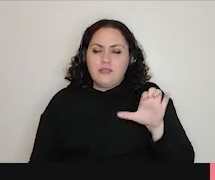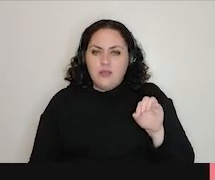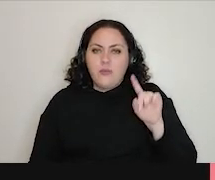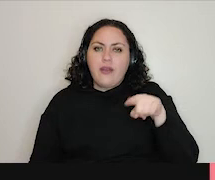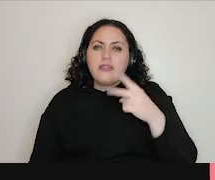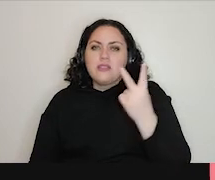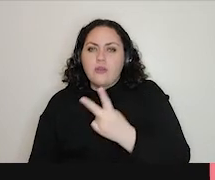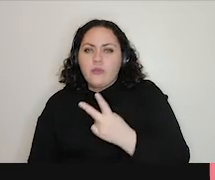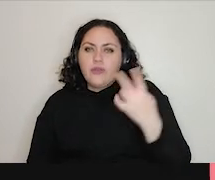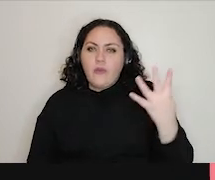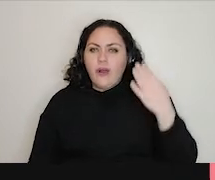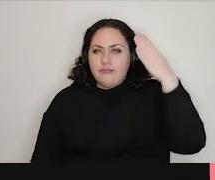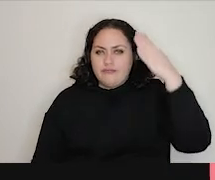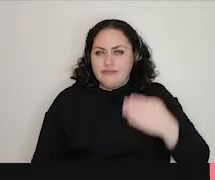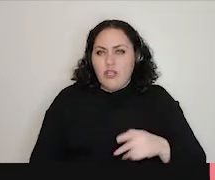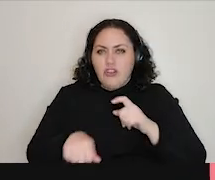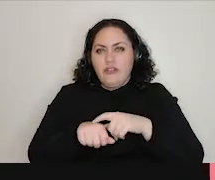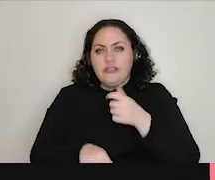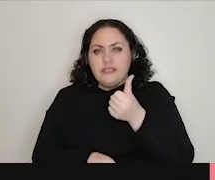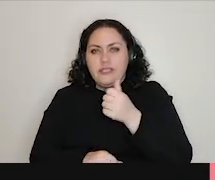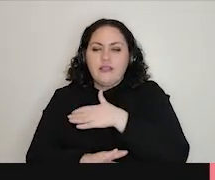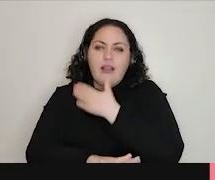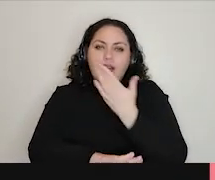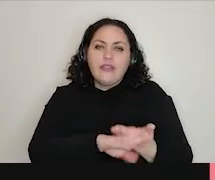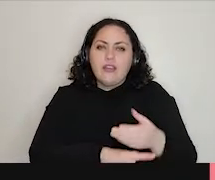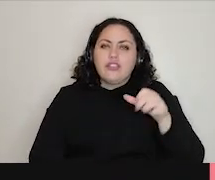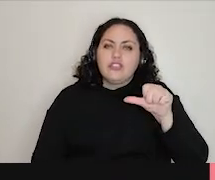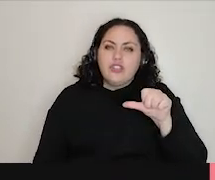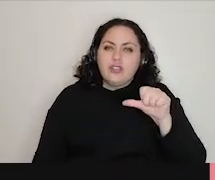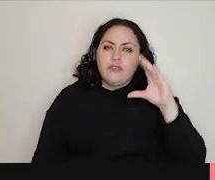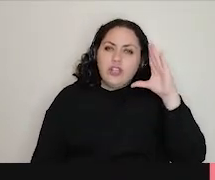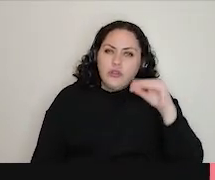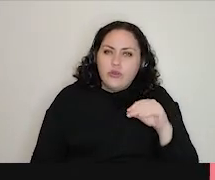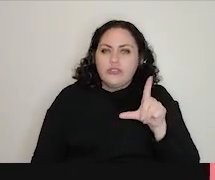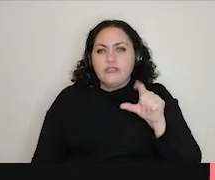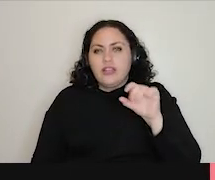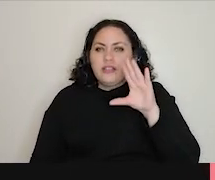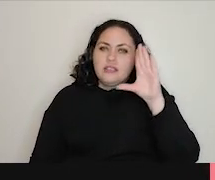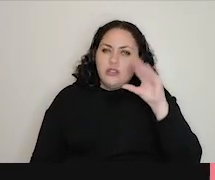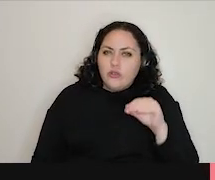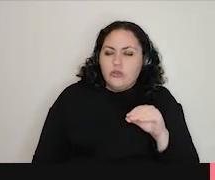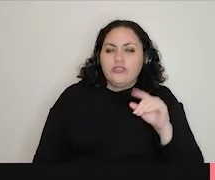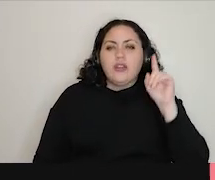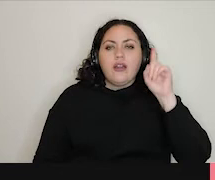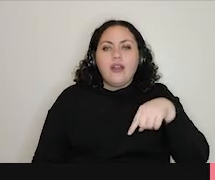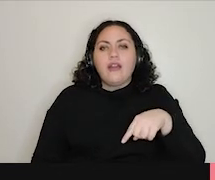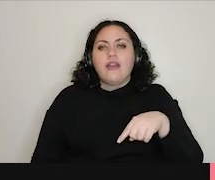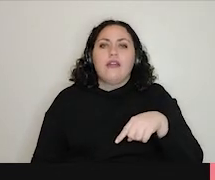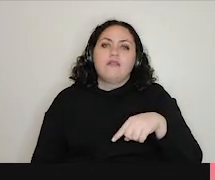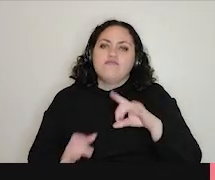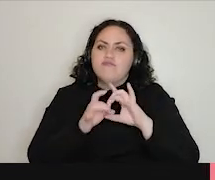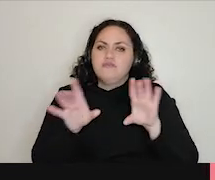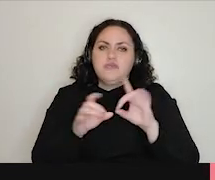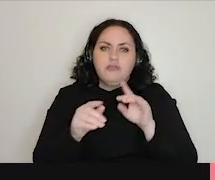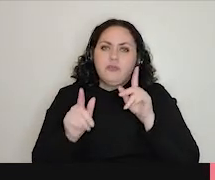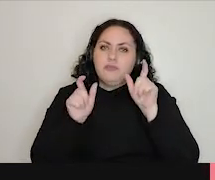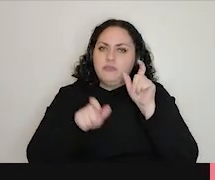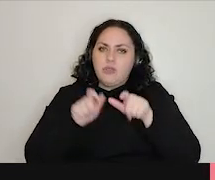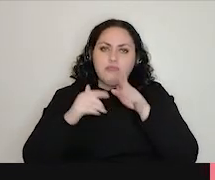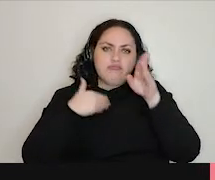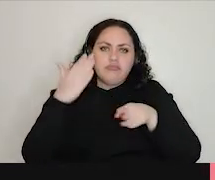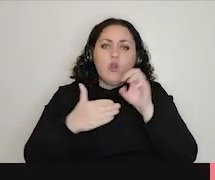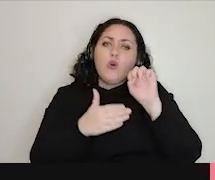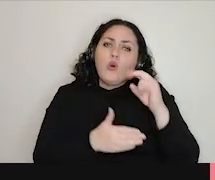quartas, das 6 até as 21 horas, 22, por demanda espontânea, mas também marcação pelo